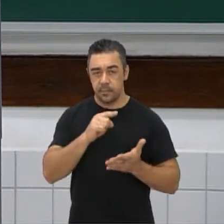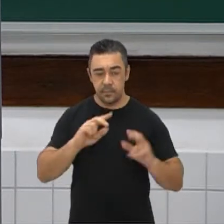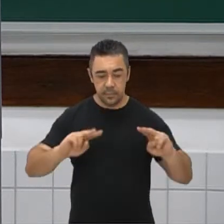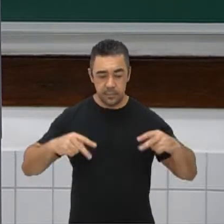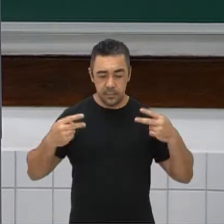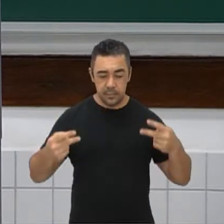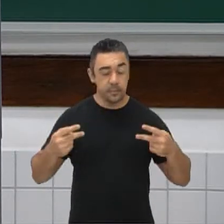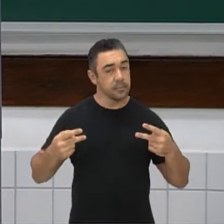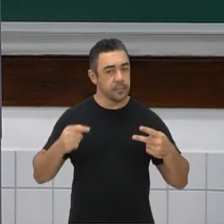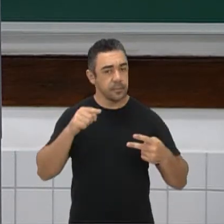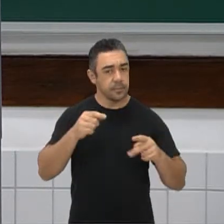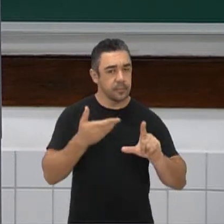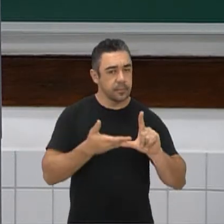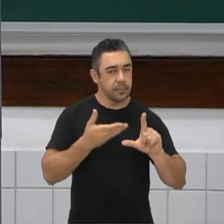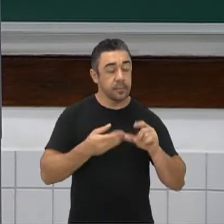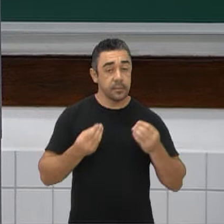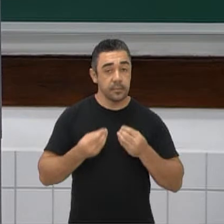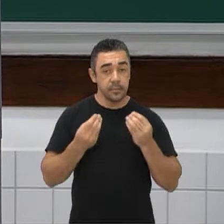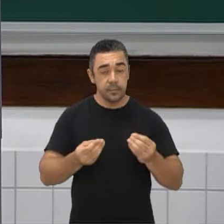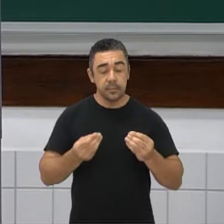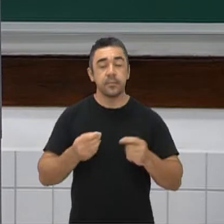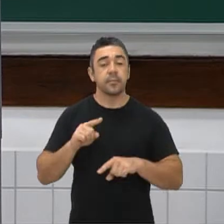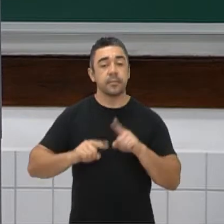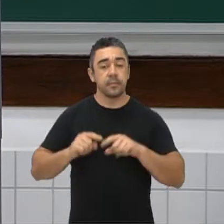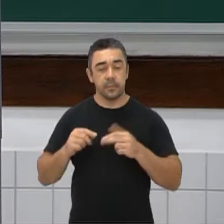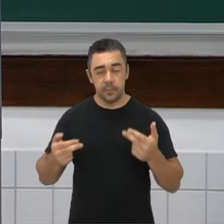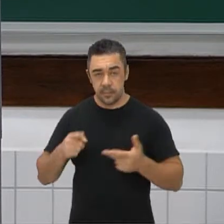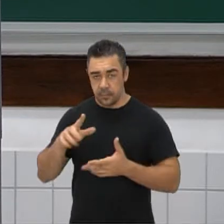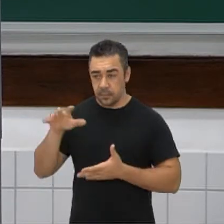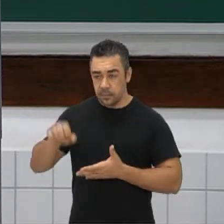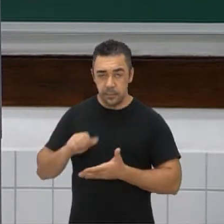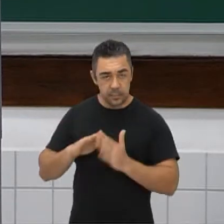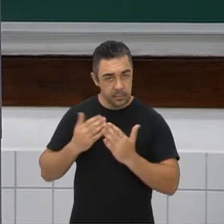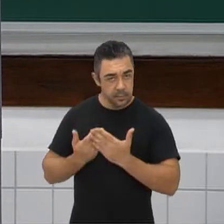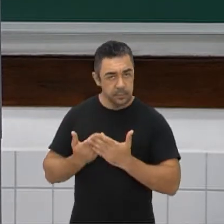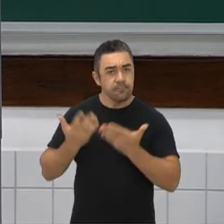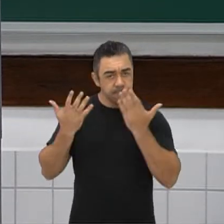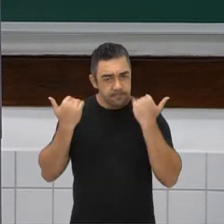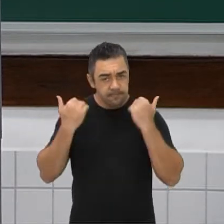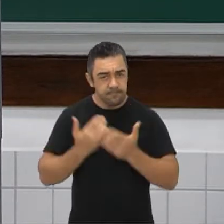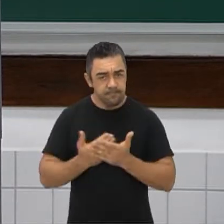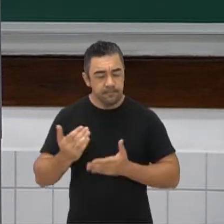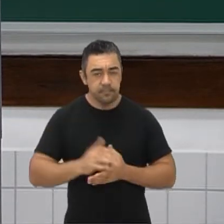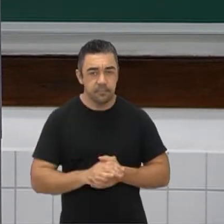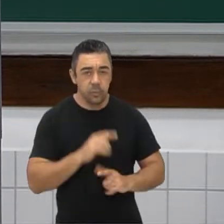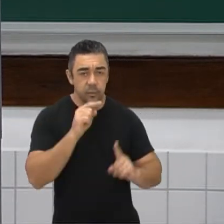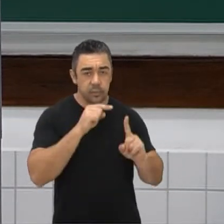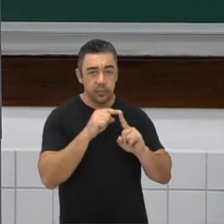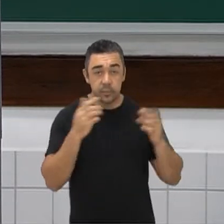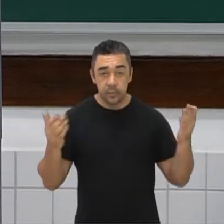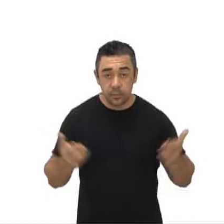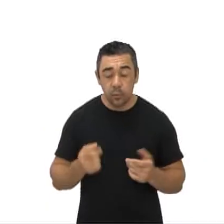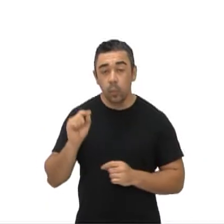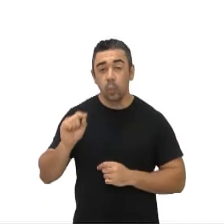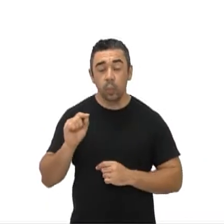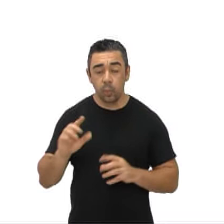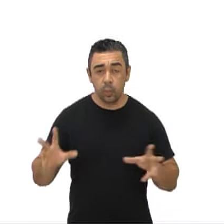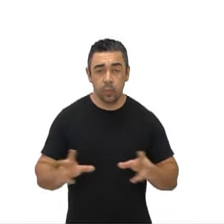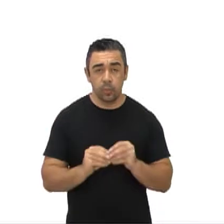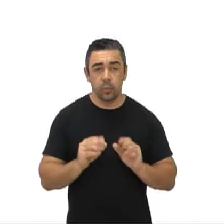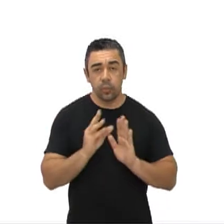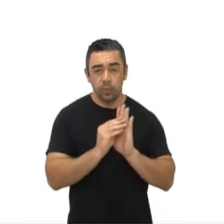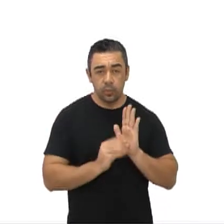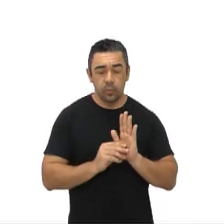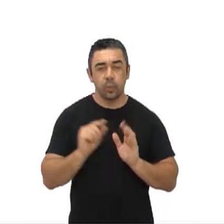do Classroom ou entregue a atividade impressa na escola. Vamos começar? Então, os objetivos de hoje é retomada de conteúdo